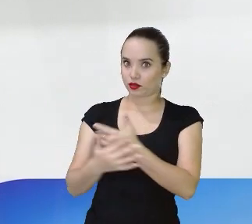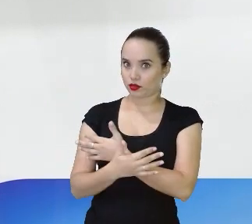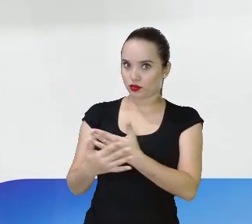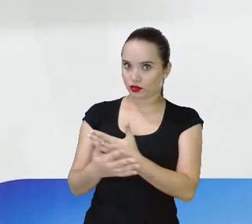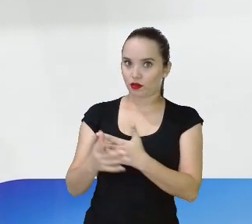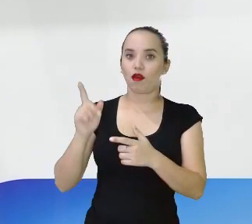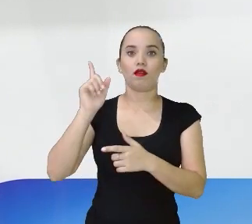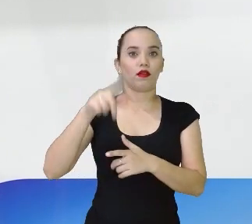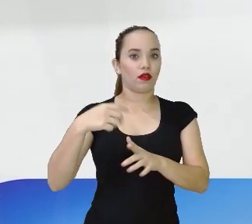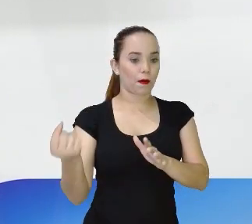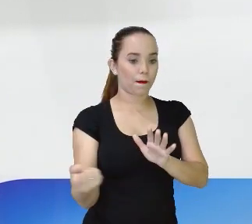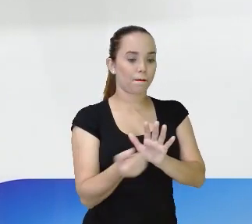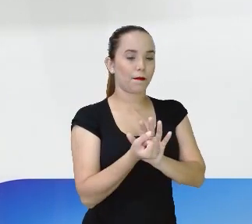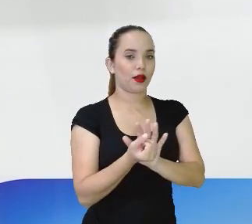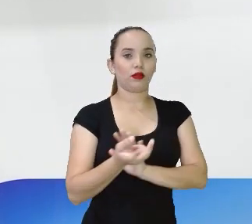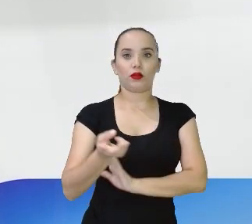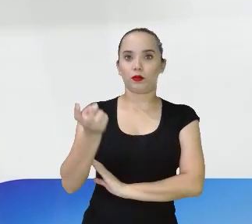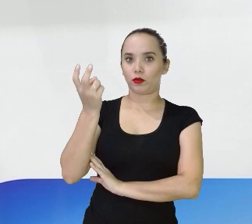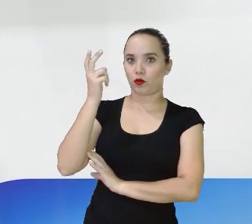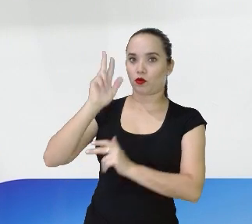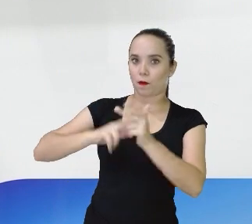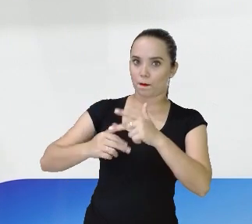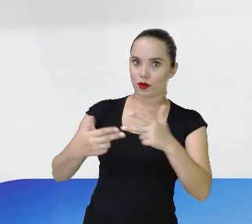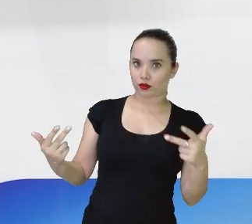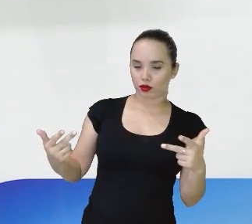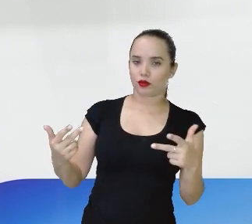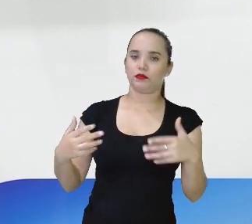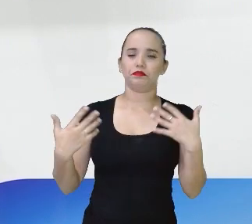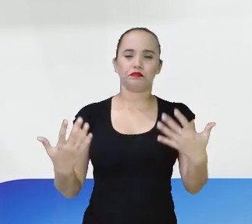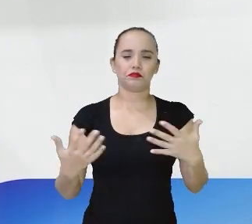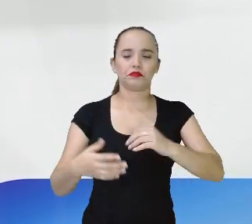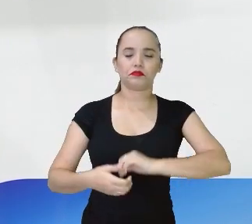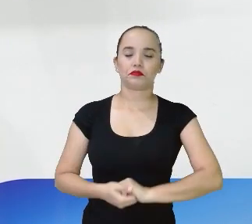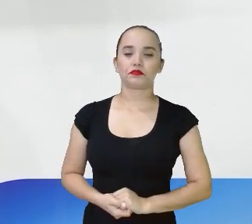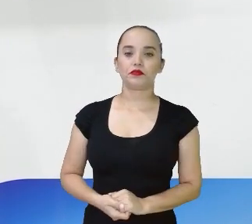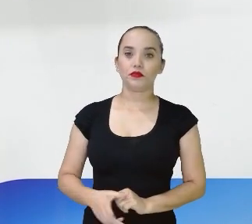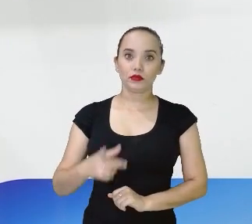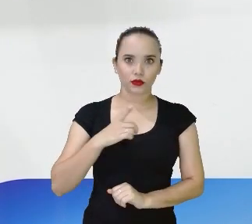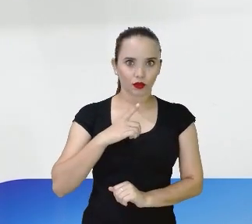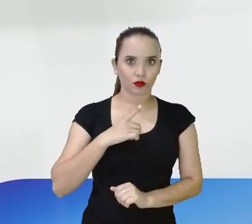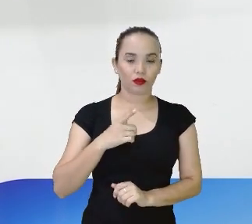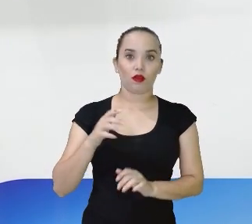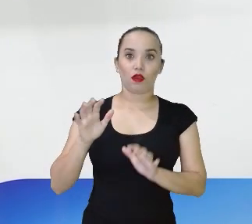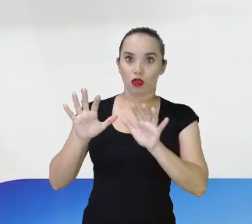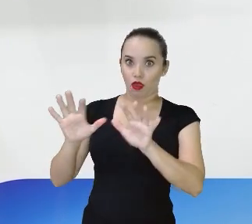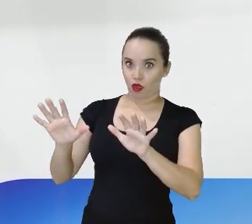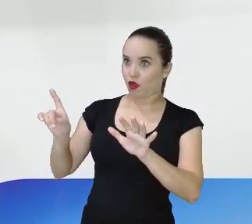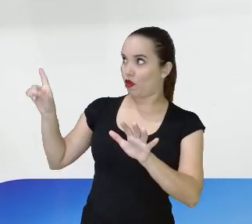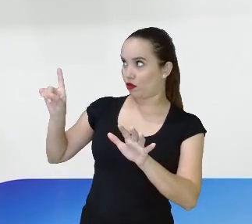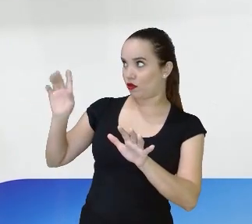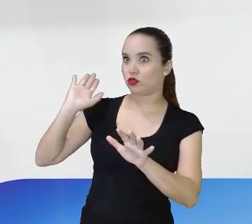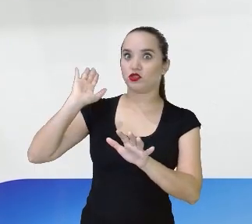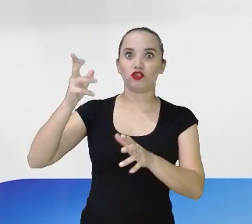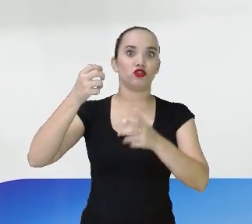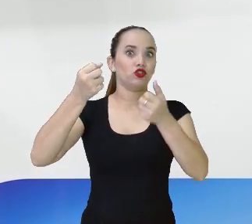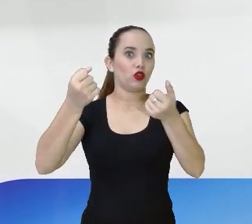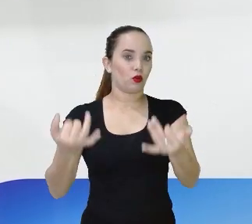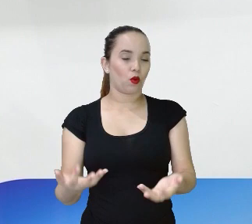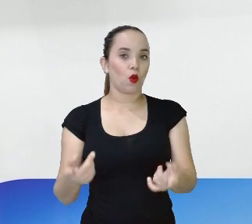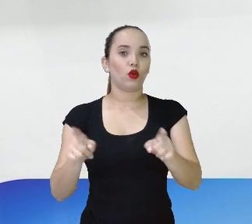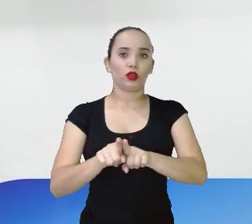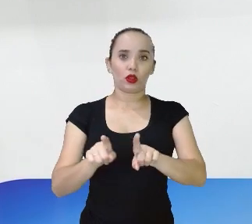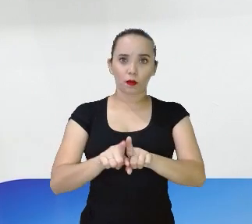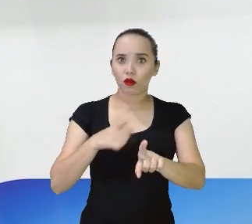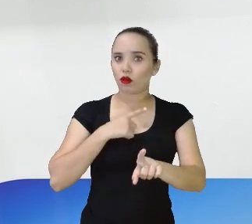materiais. A gente sabe que, além desses, temos vários outros pontos que poderiam